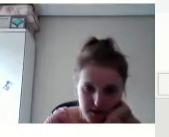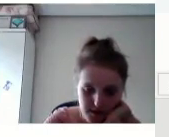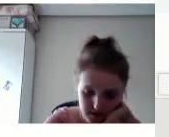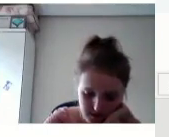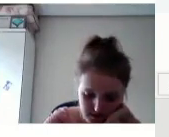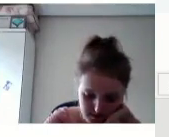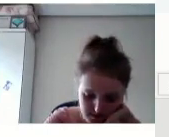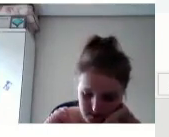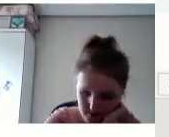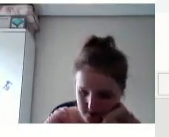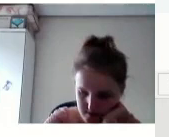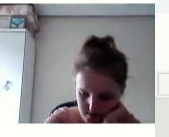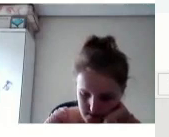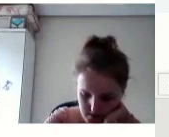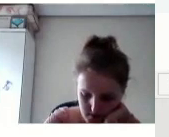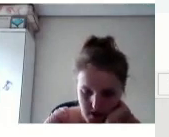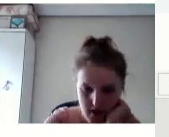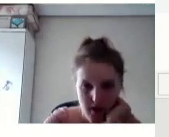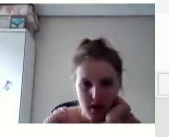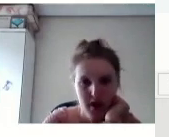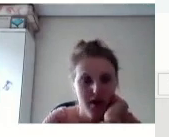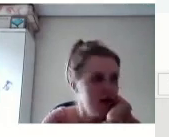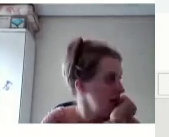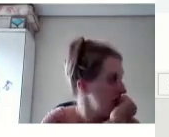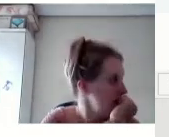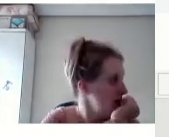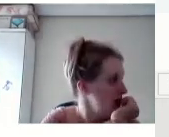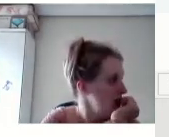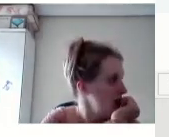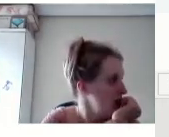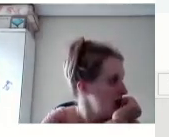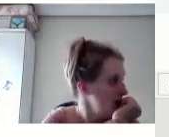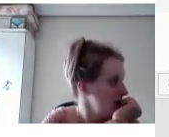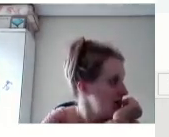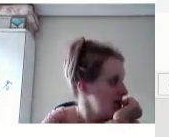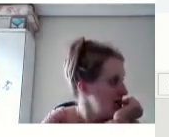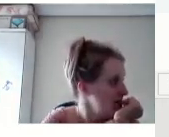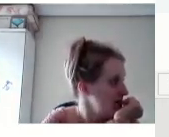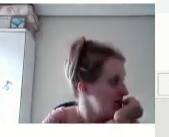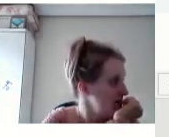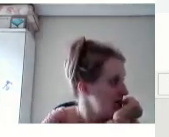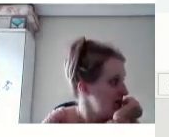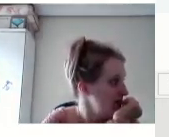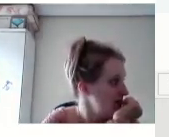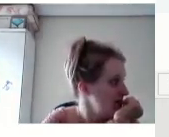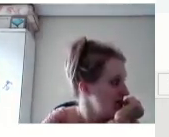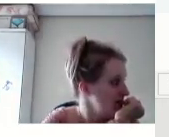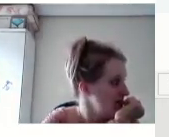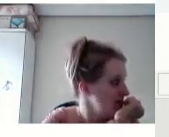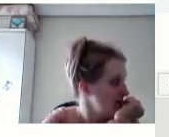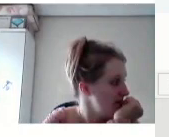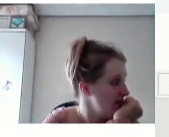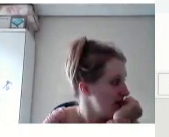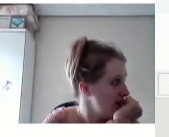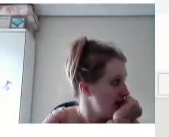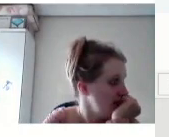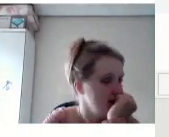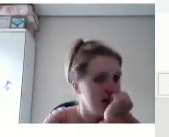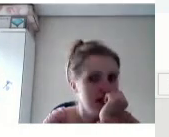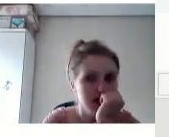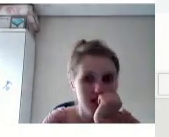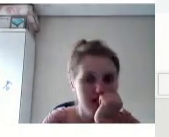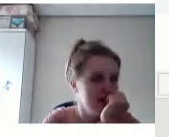derivada temporal, todo mundo com sinal menos, né? Certo? Então aqui eu estou só escrevendo se eu tenho uma densidade lagrangiana de dois